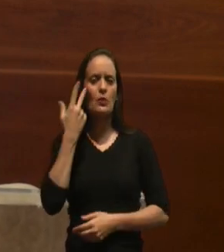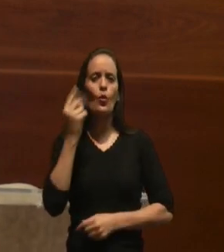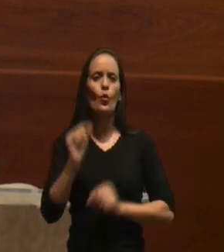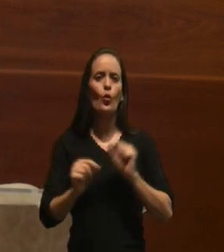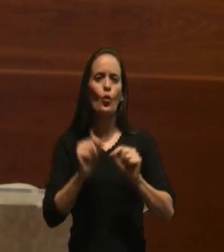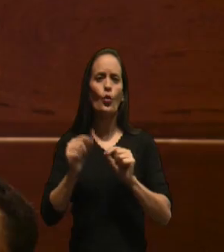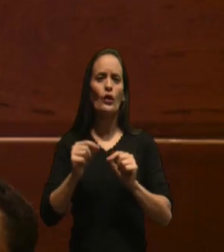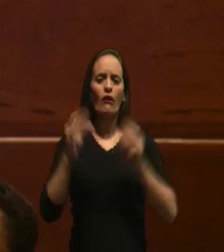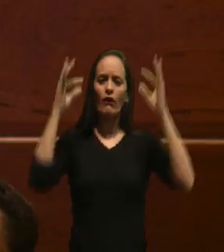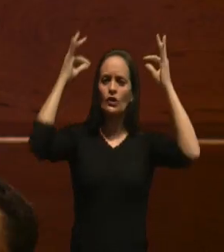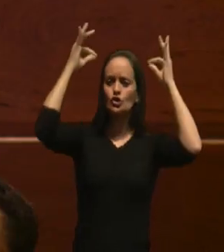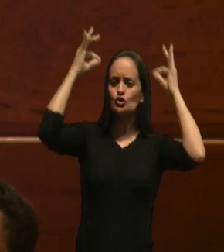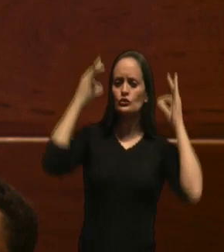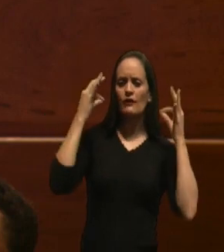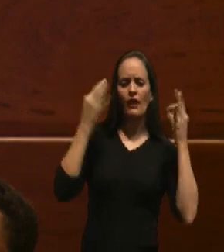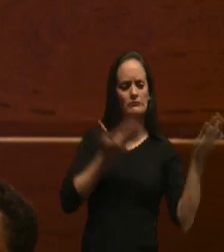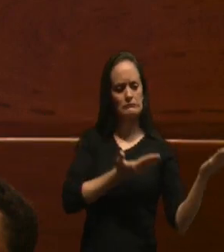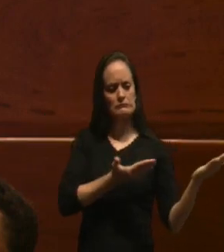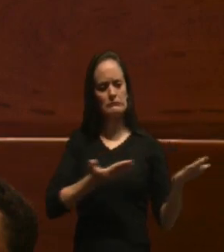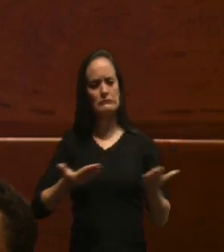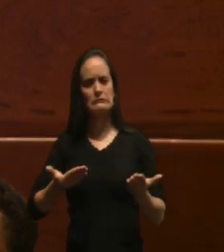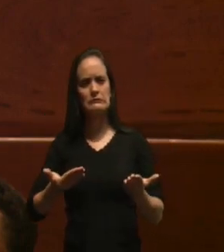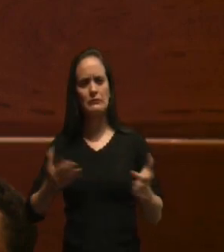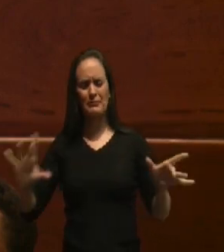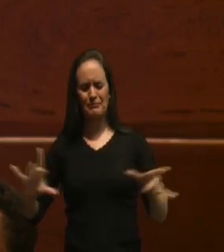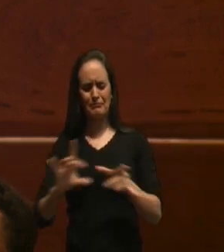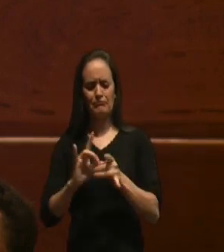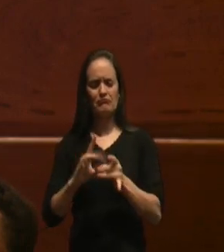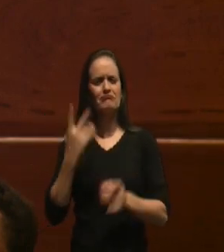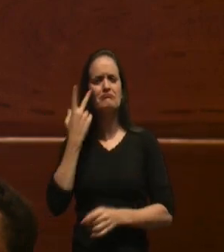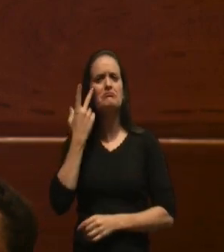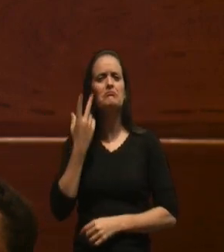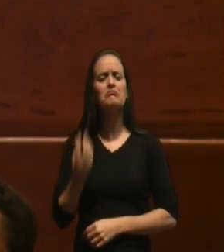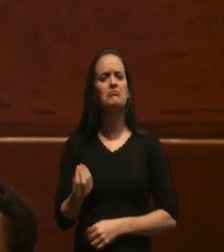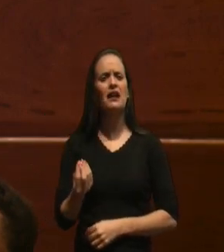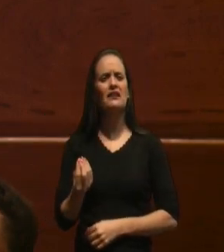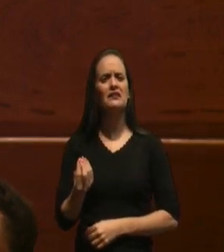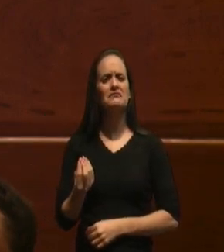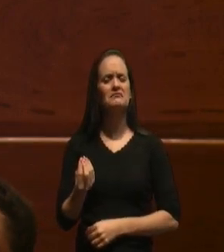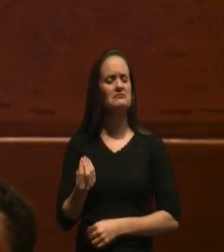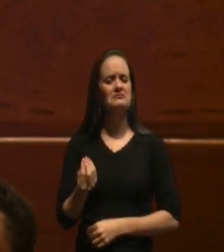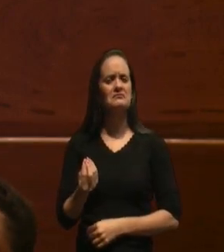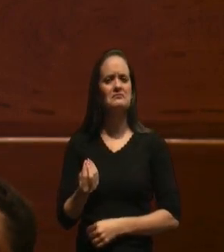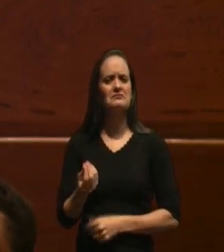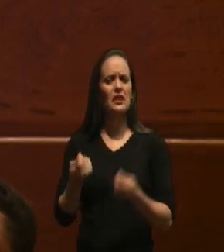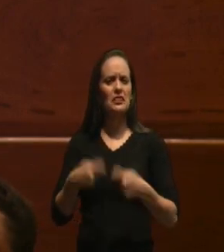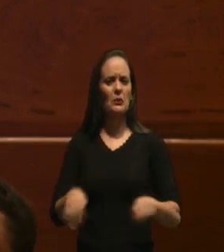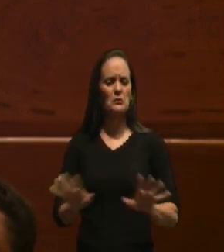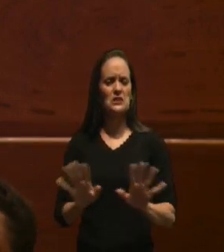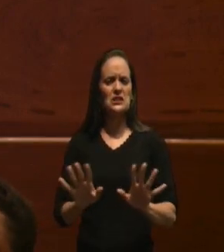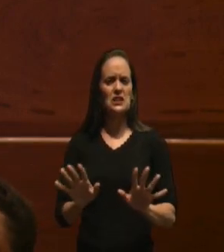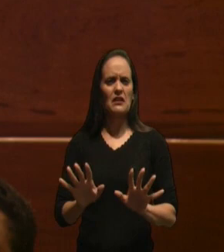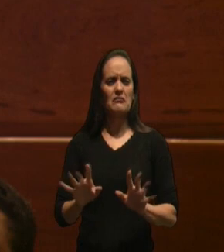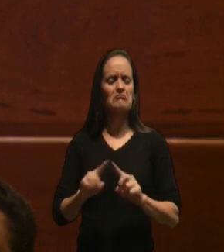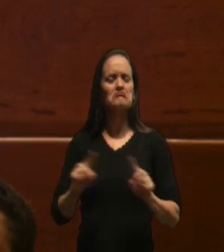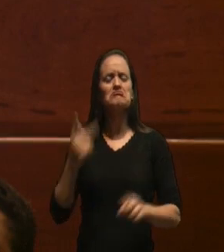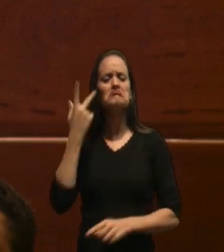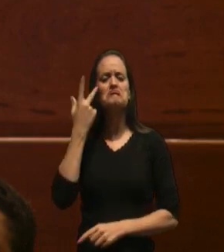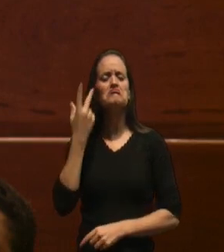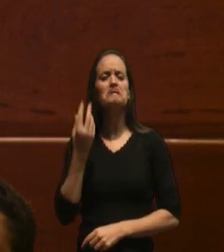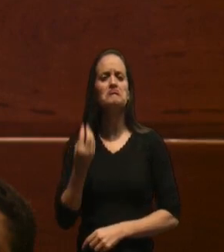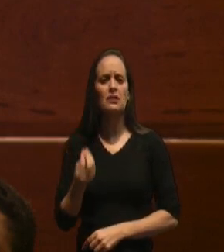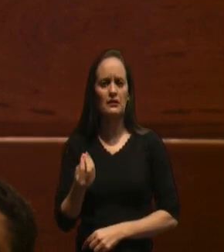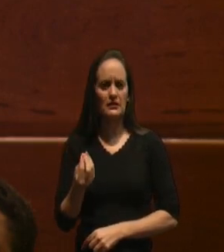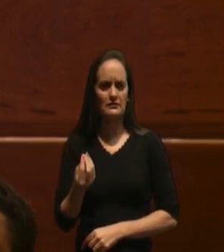Josafá fosse convidado para unir-se Acabe numa investida contra